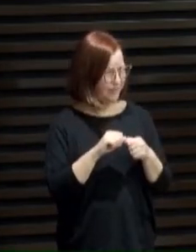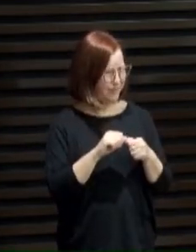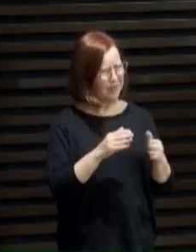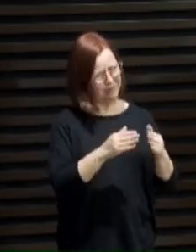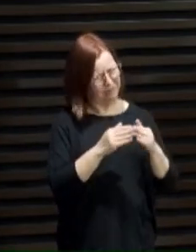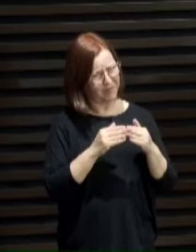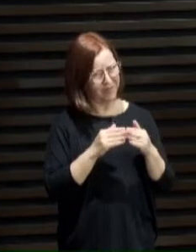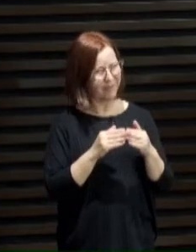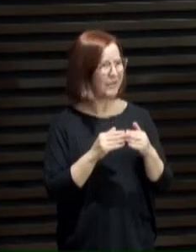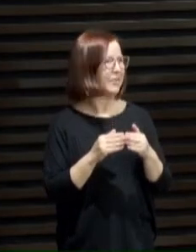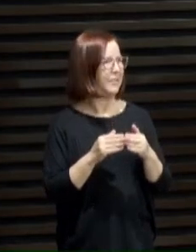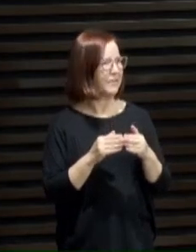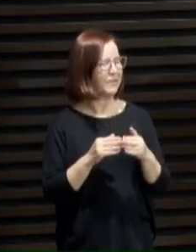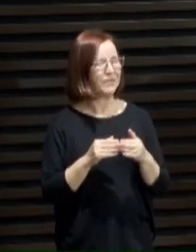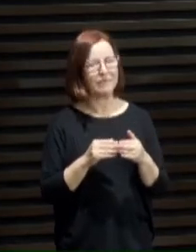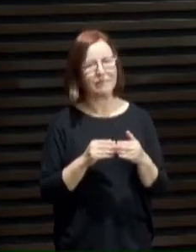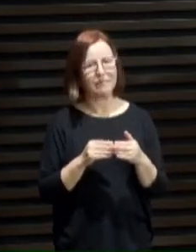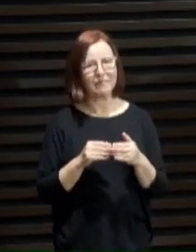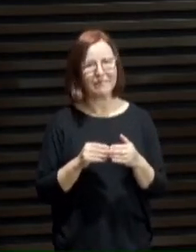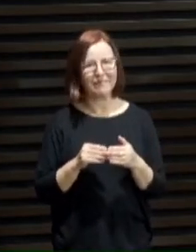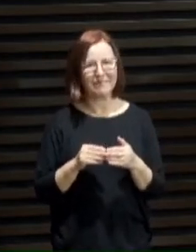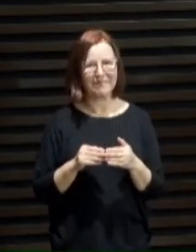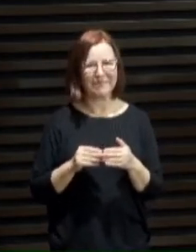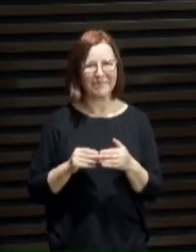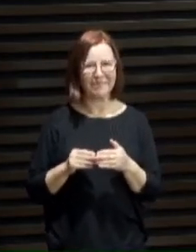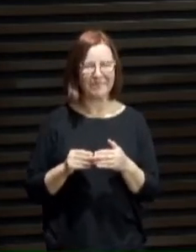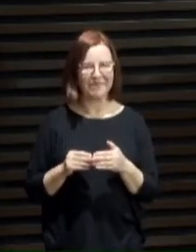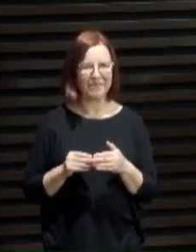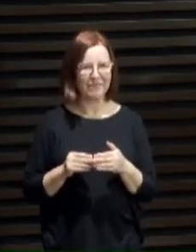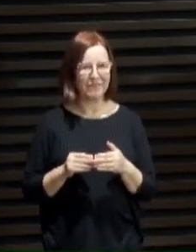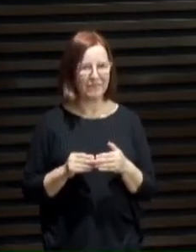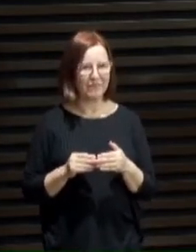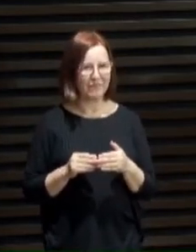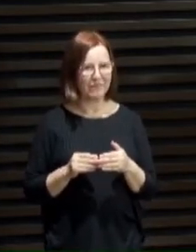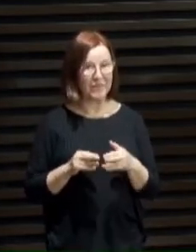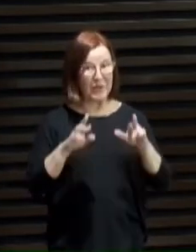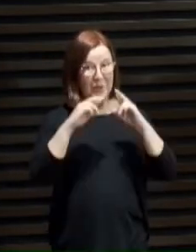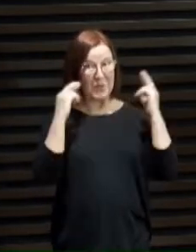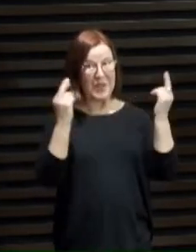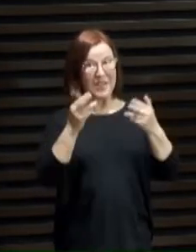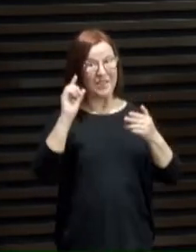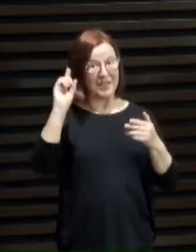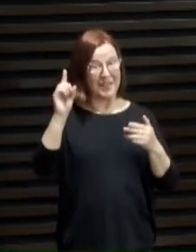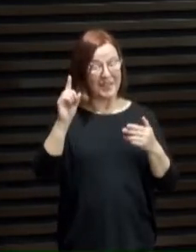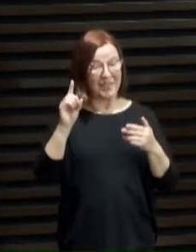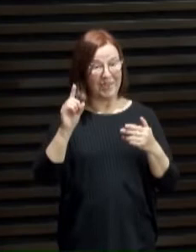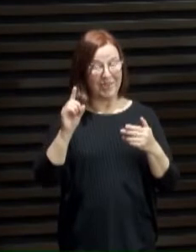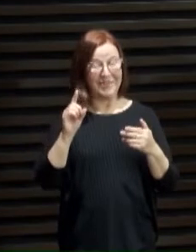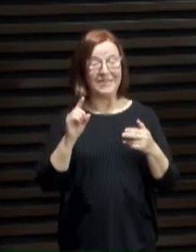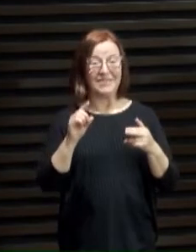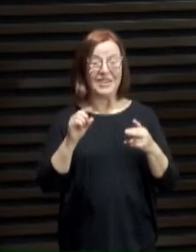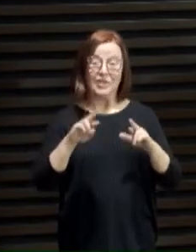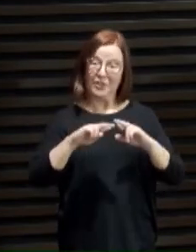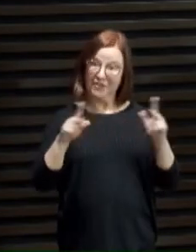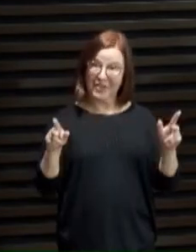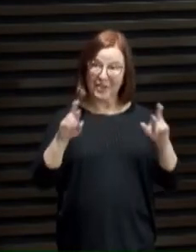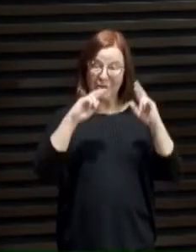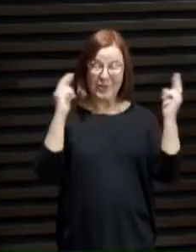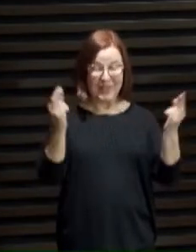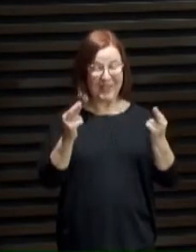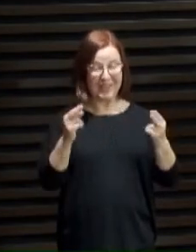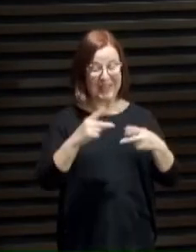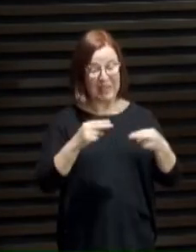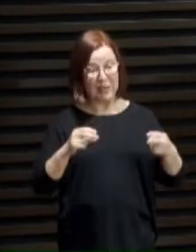fazer você não vai. E às vezes Deus faz isso com a gente, né? O reino de Deus é uma coisa tão curiosa, é um reino em que as coisas